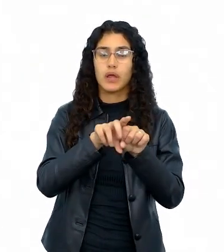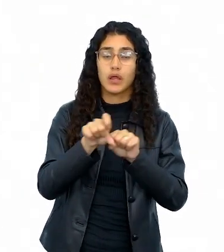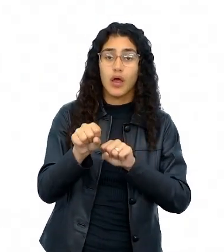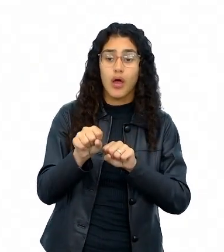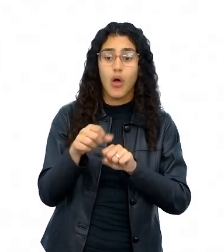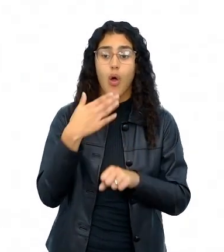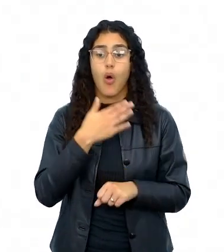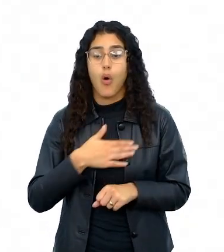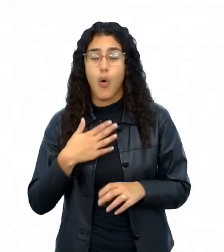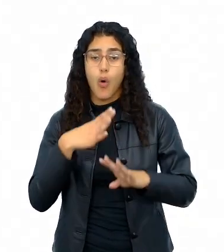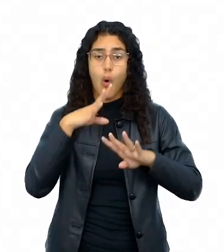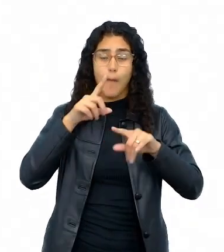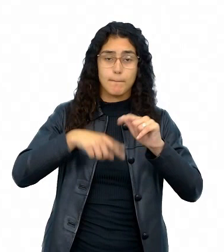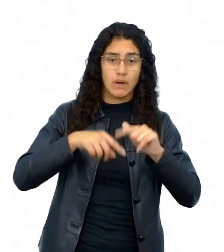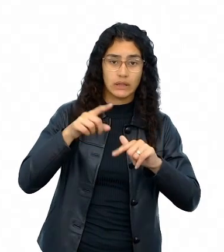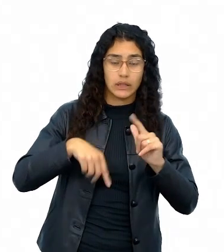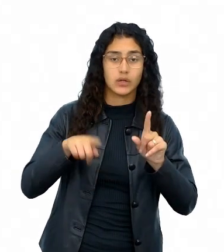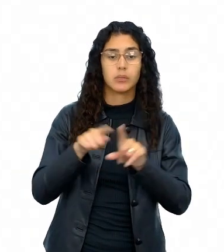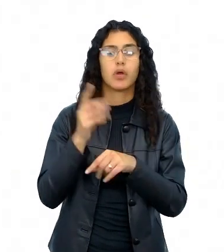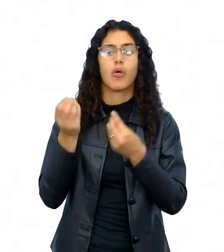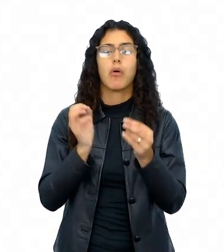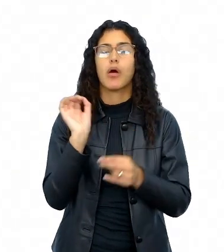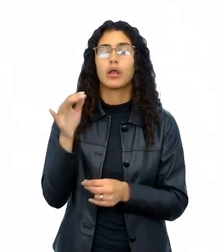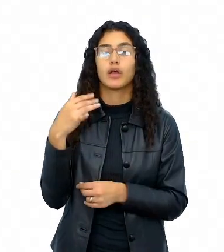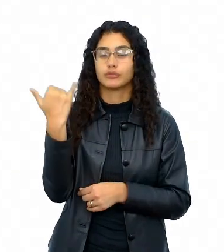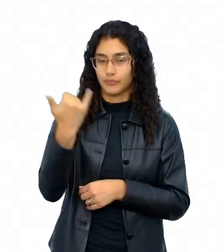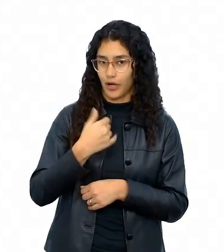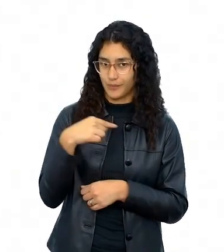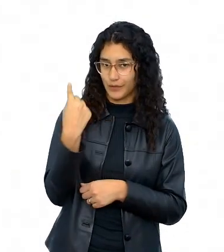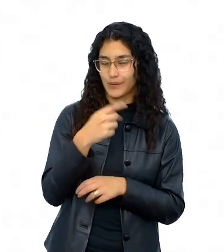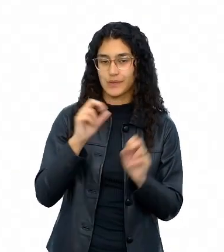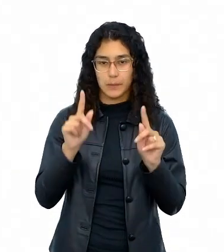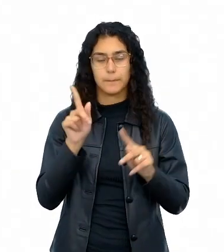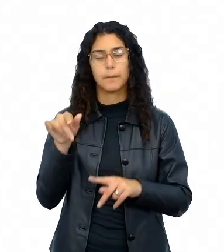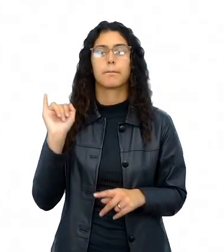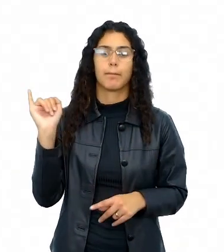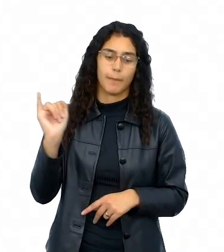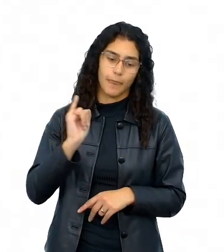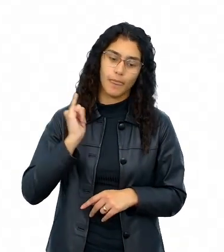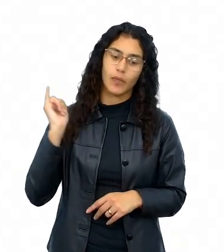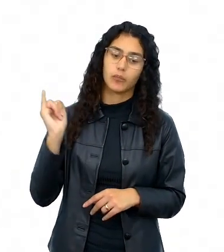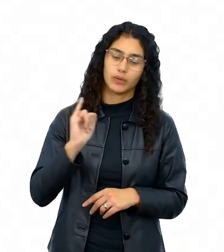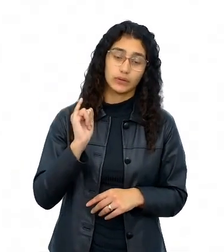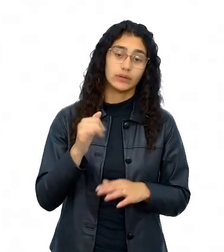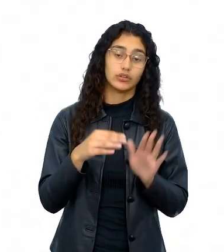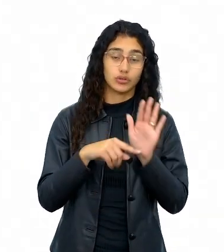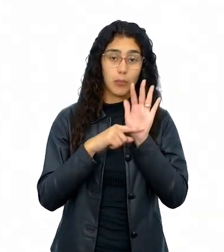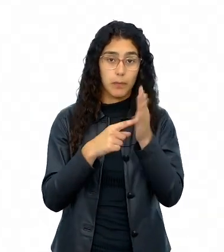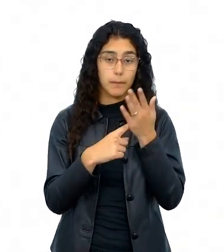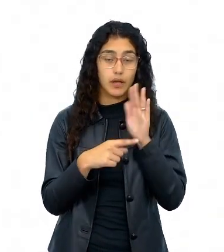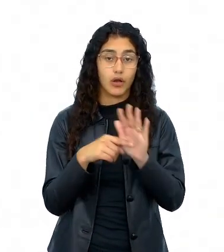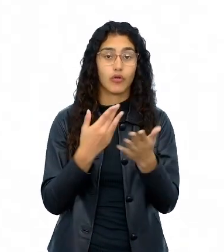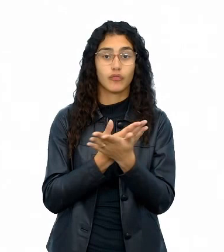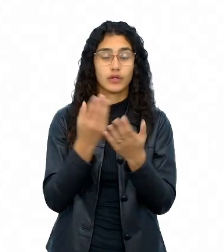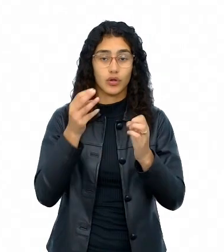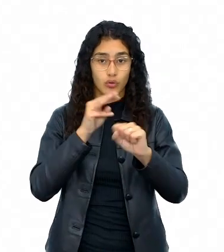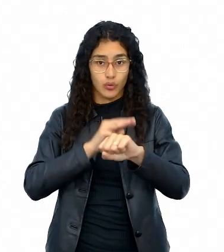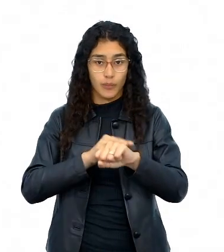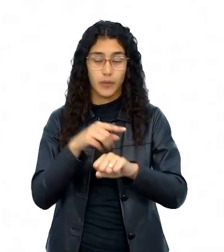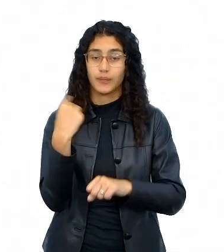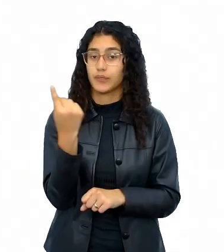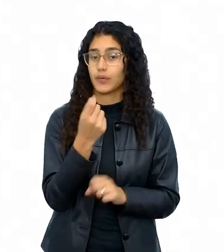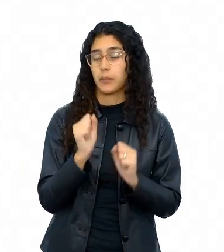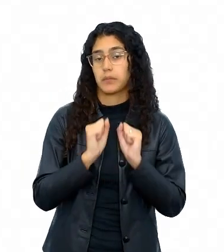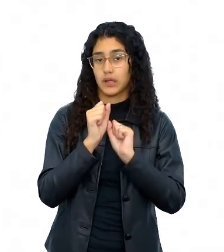vocês acharam do material, como é que foi, conta para a gente, tá, gente? É muito importante a colaboração de vocês nesse momento para a